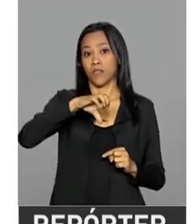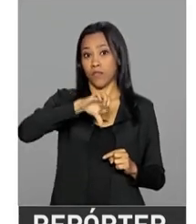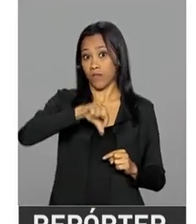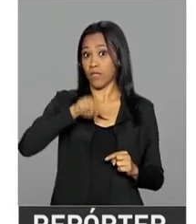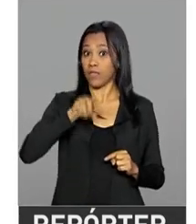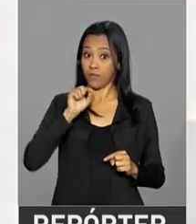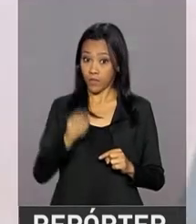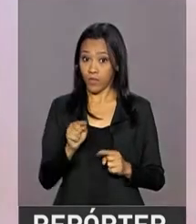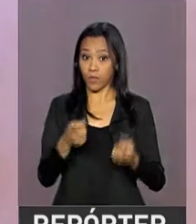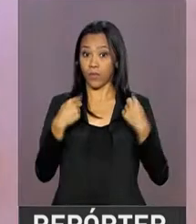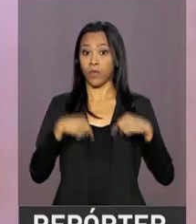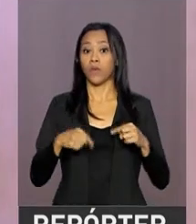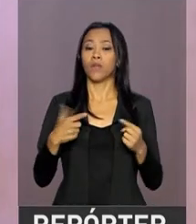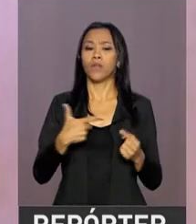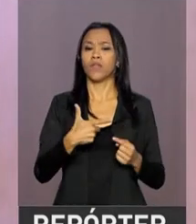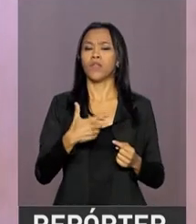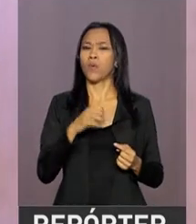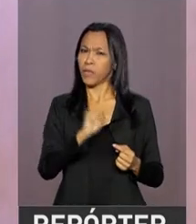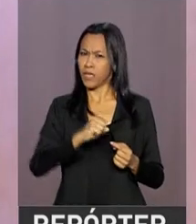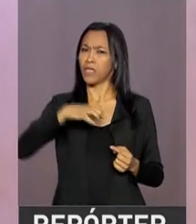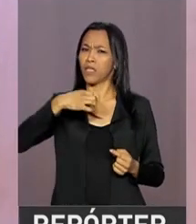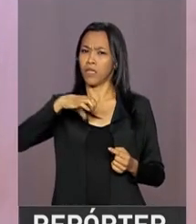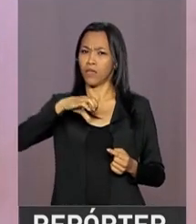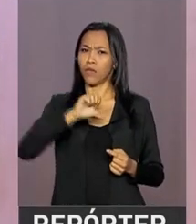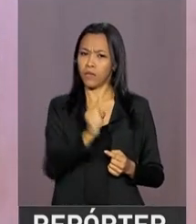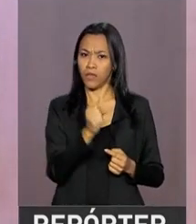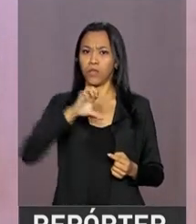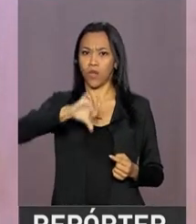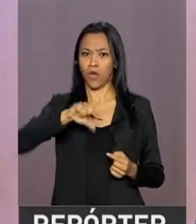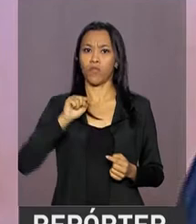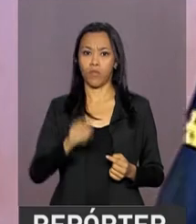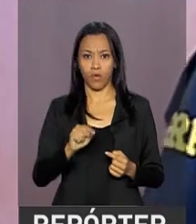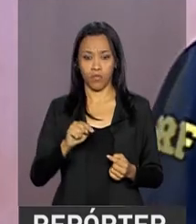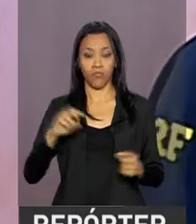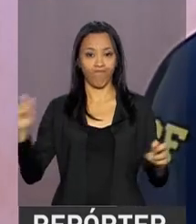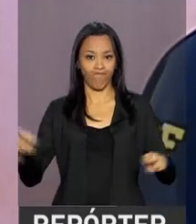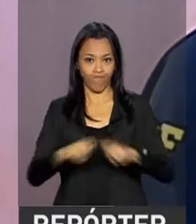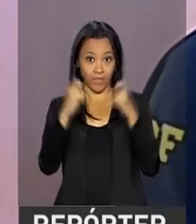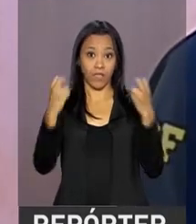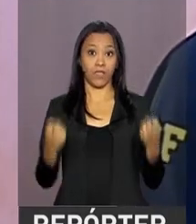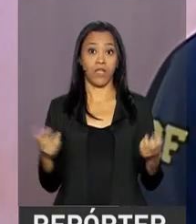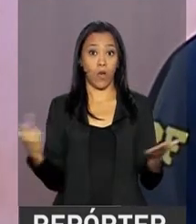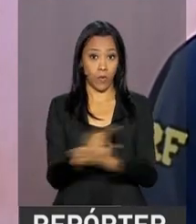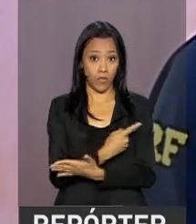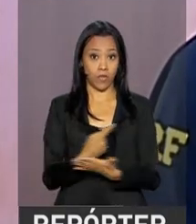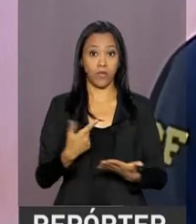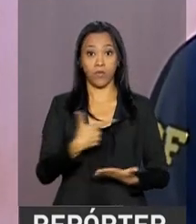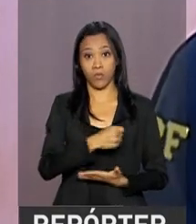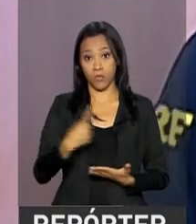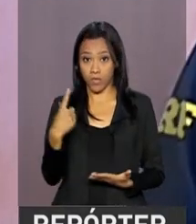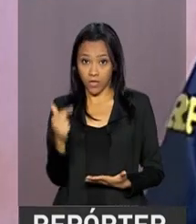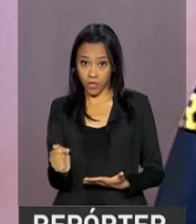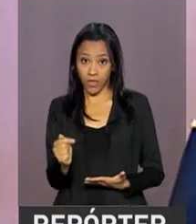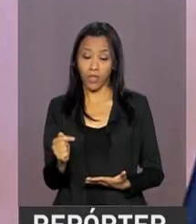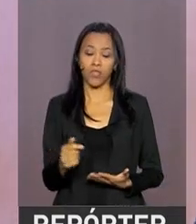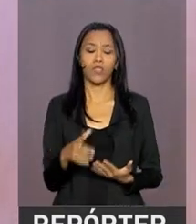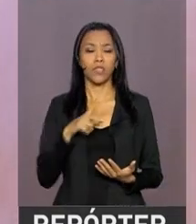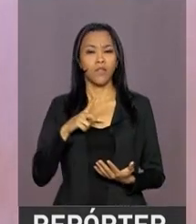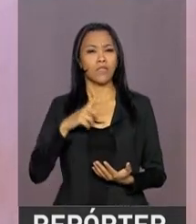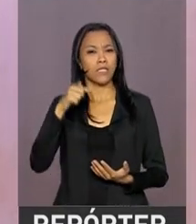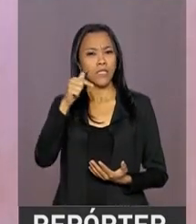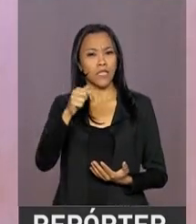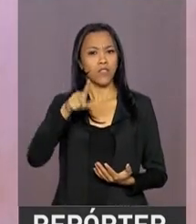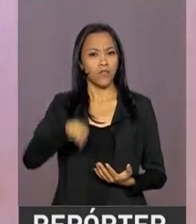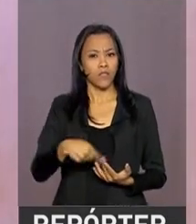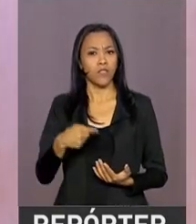2017 um pouco mais de 89 mil acidentes perfazendo um total é uma redução de 7,5 por cento